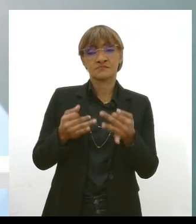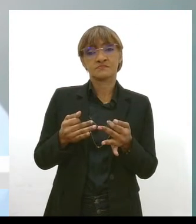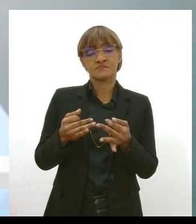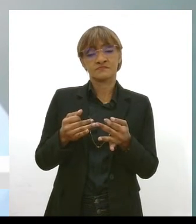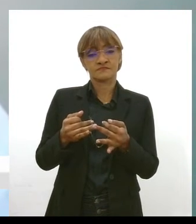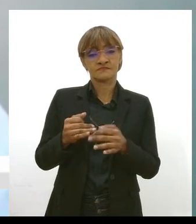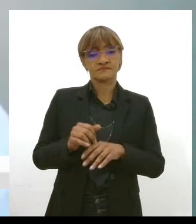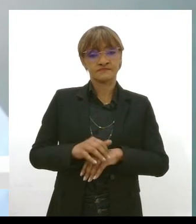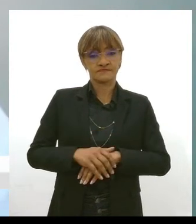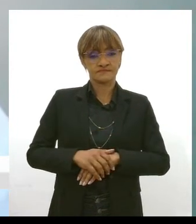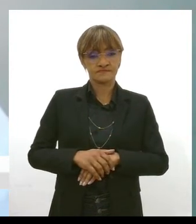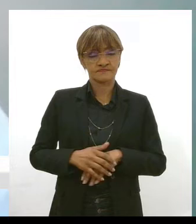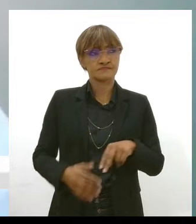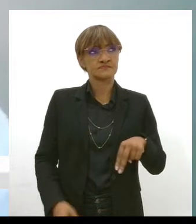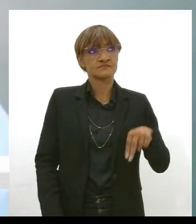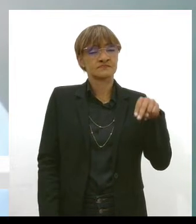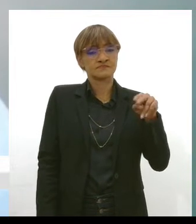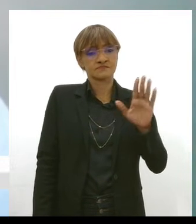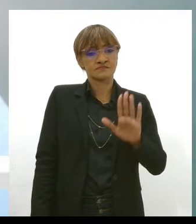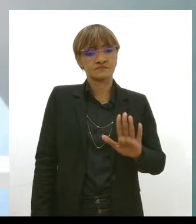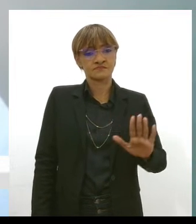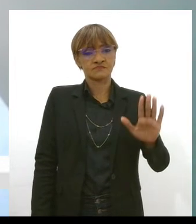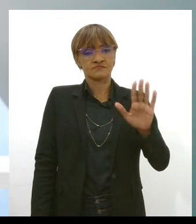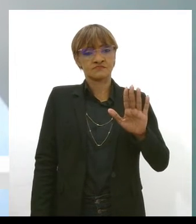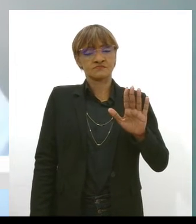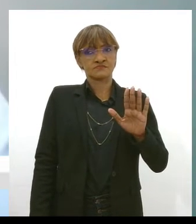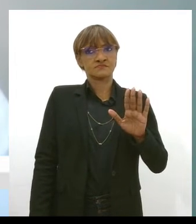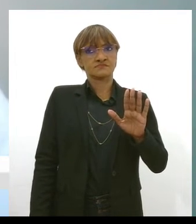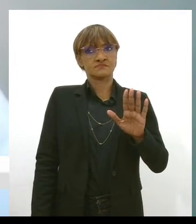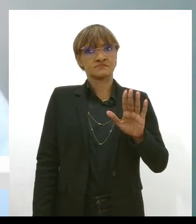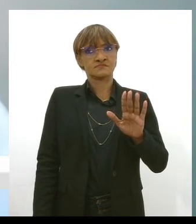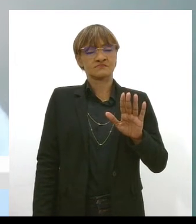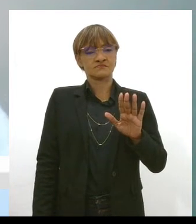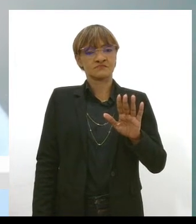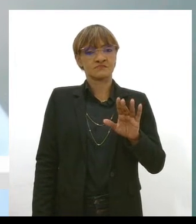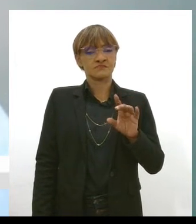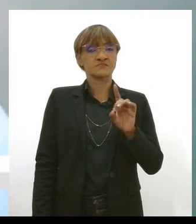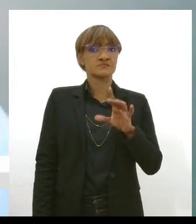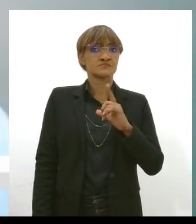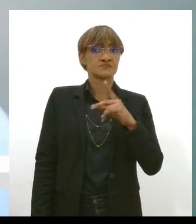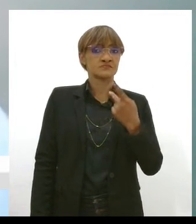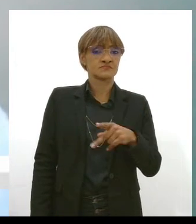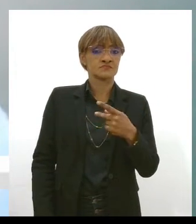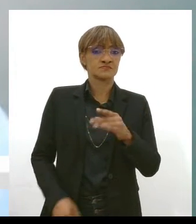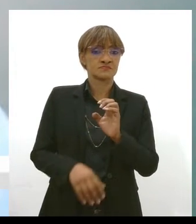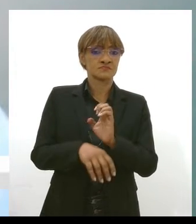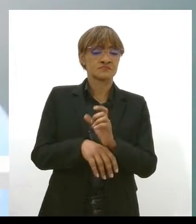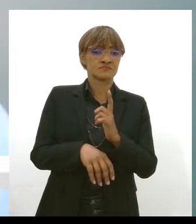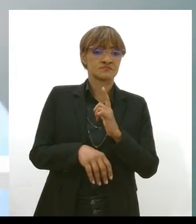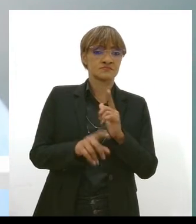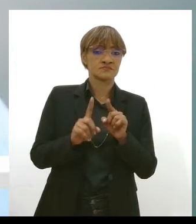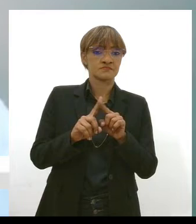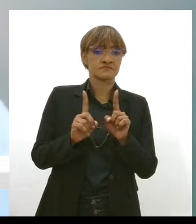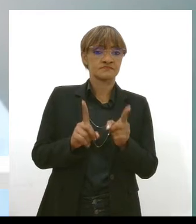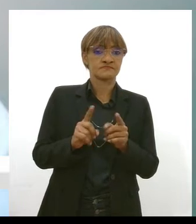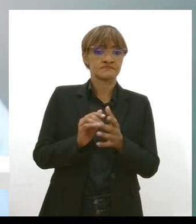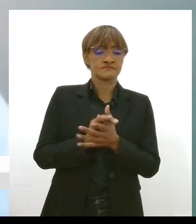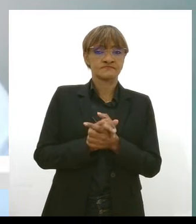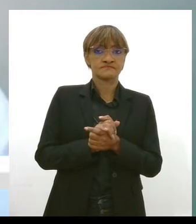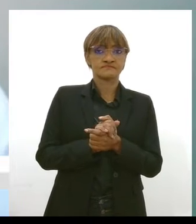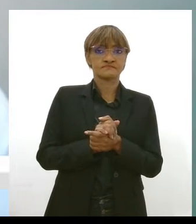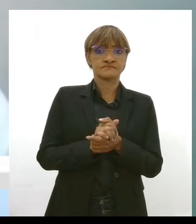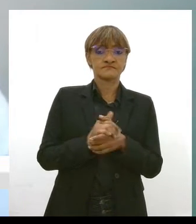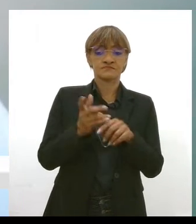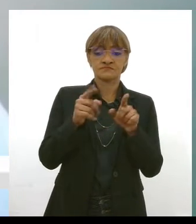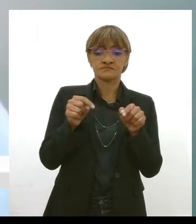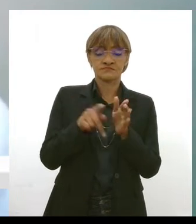me engano, só um estado que tem, mas a gente não tem esse ambulatório. Né? Mas,